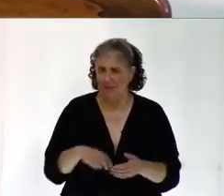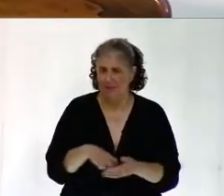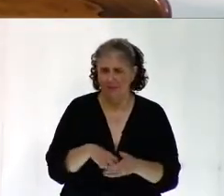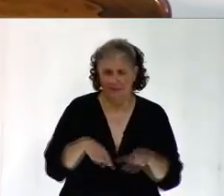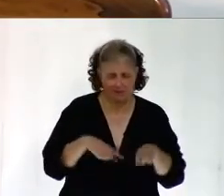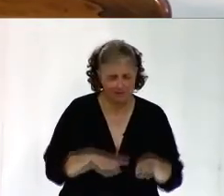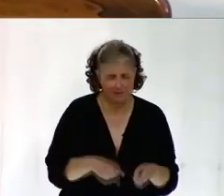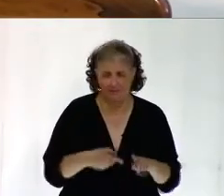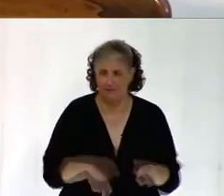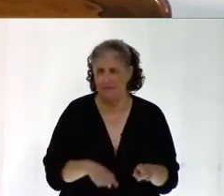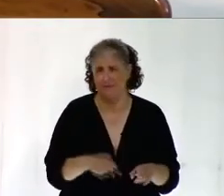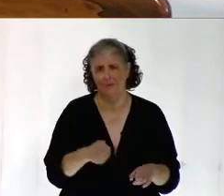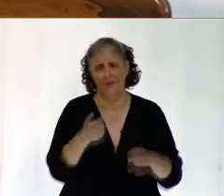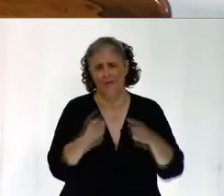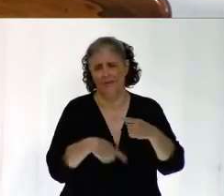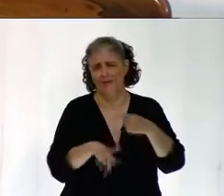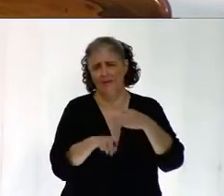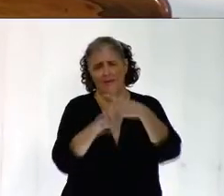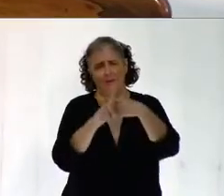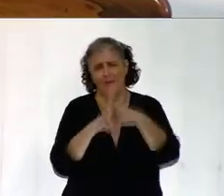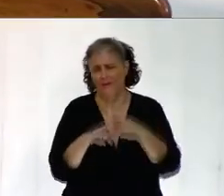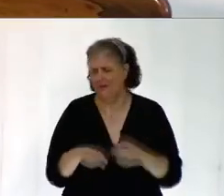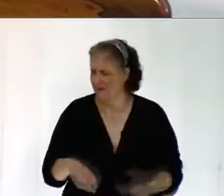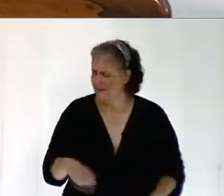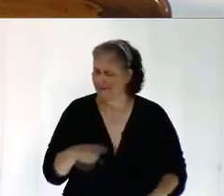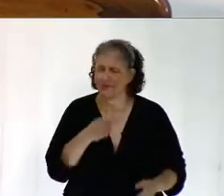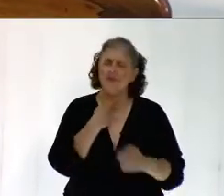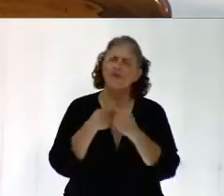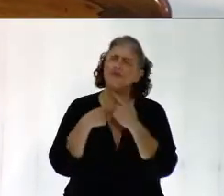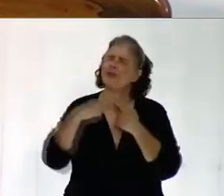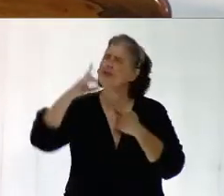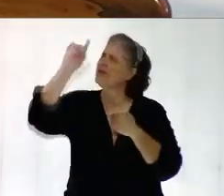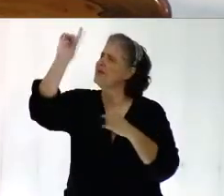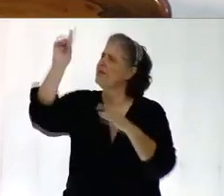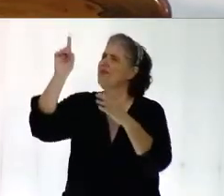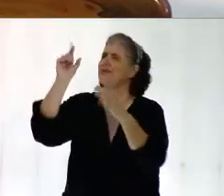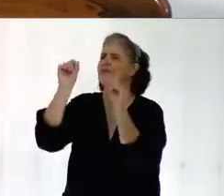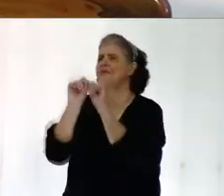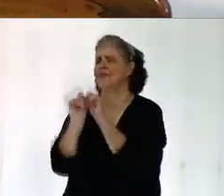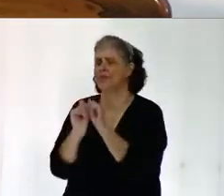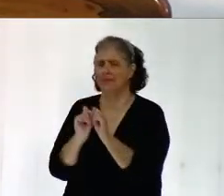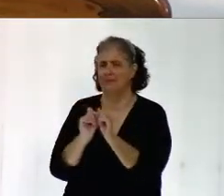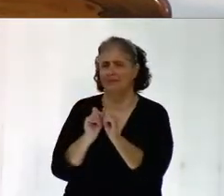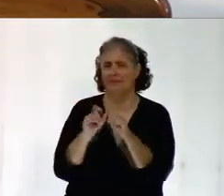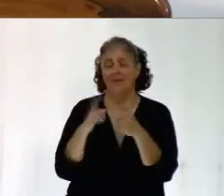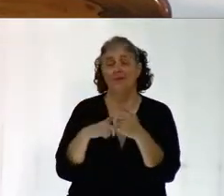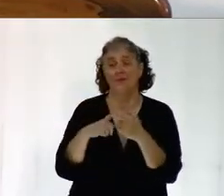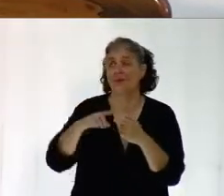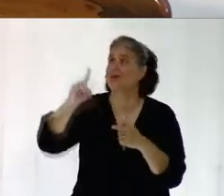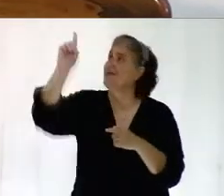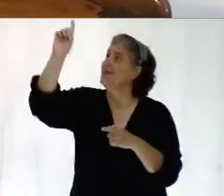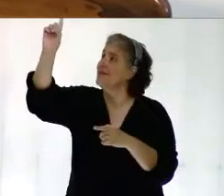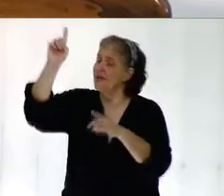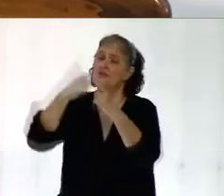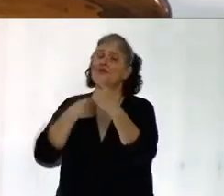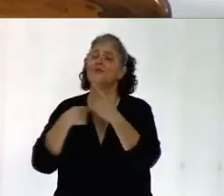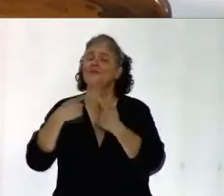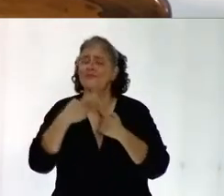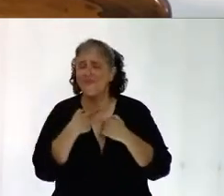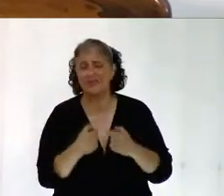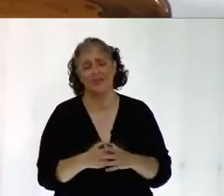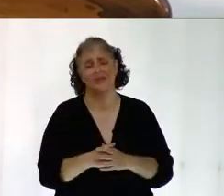seja feita a tua vontade porque a vontade de deus é o melhor que nós temos de